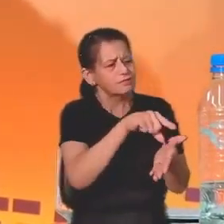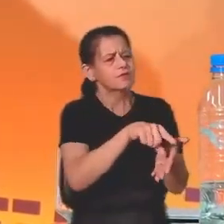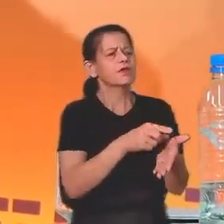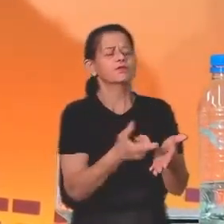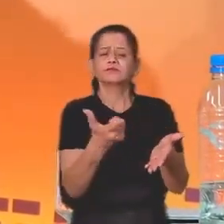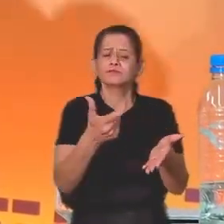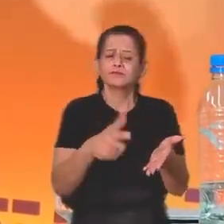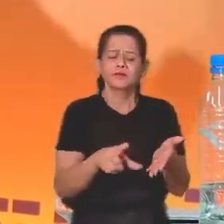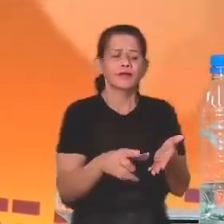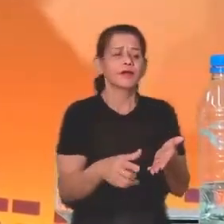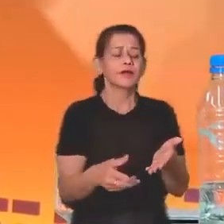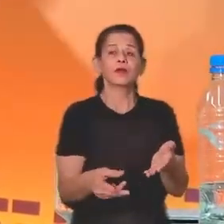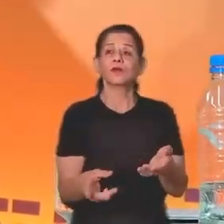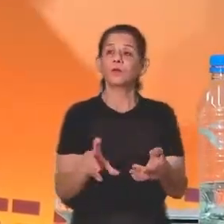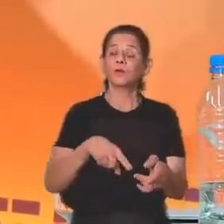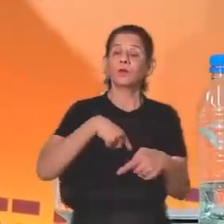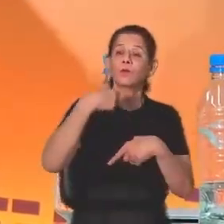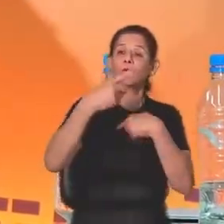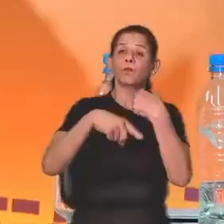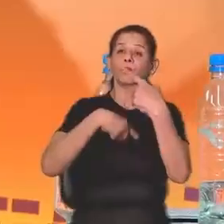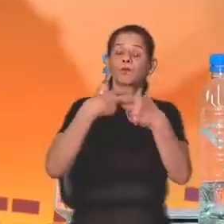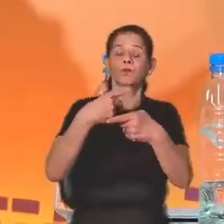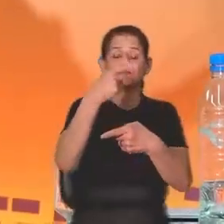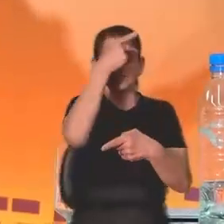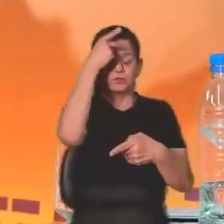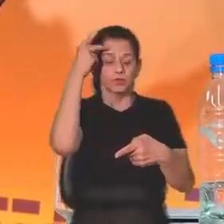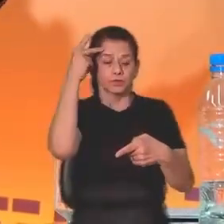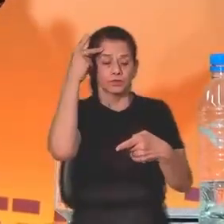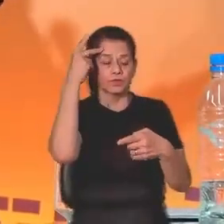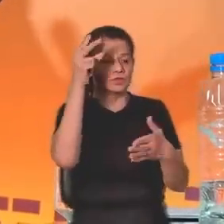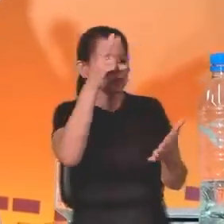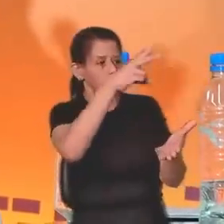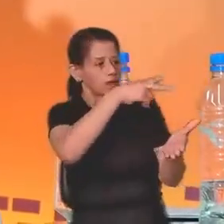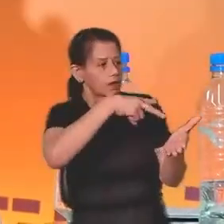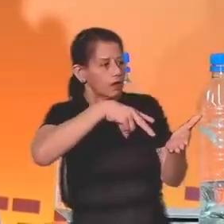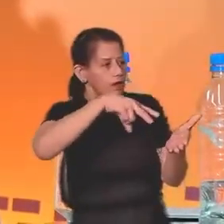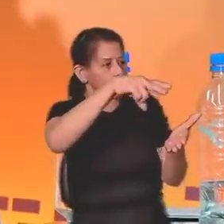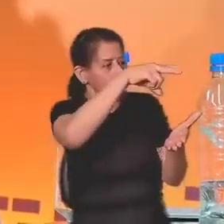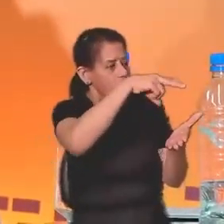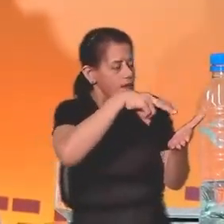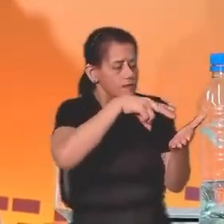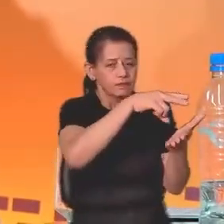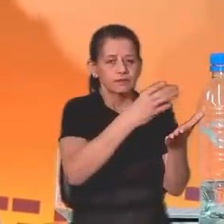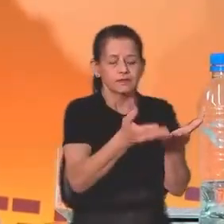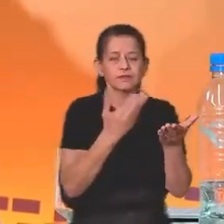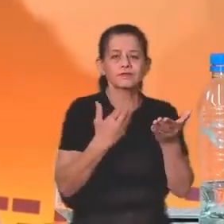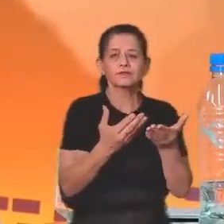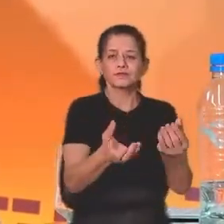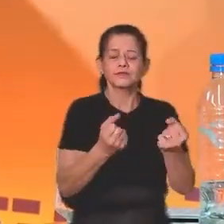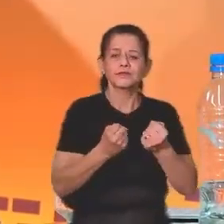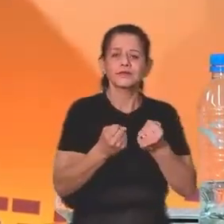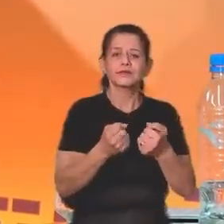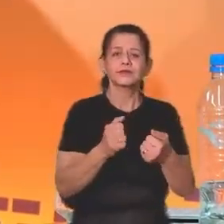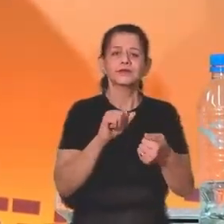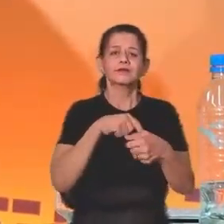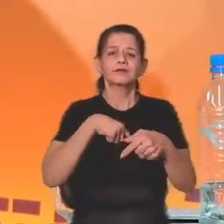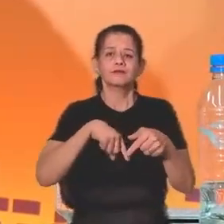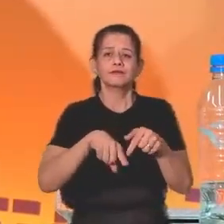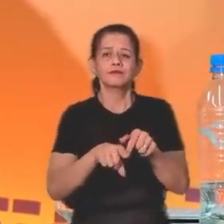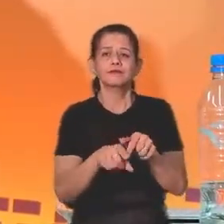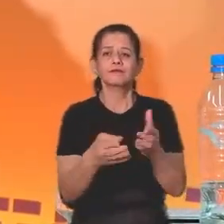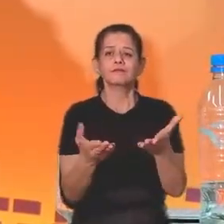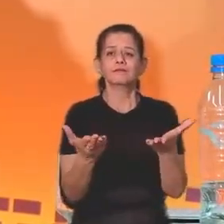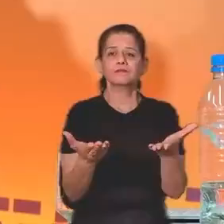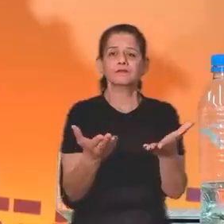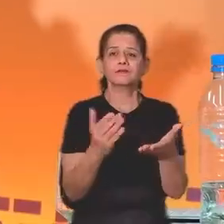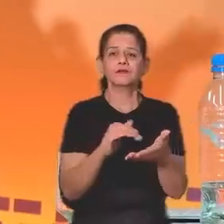pessoas observarem e também relatarem. Eu sou professora de ciências